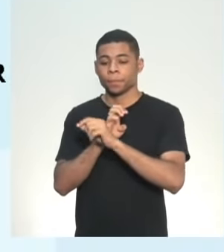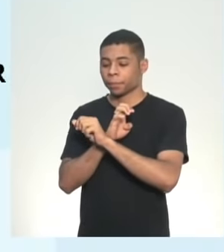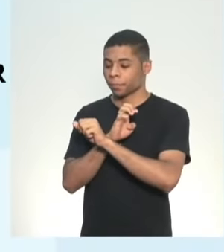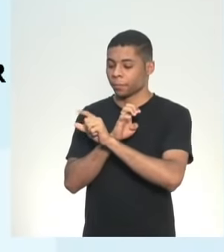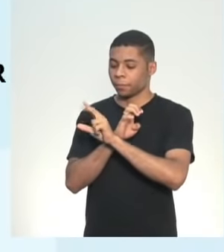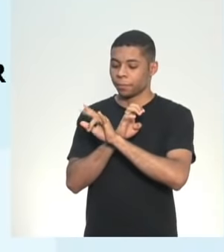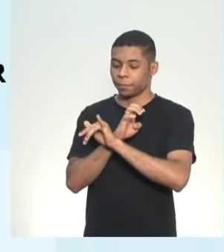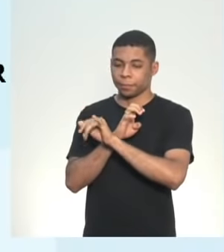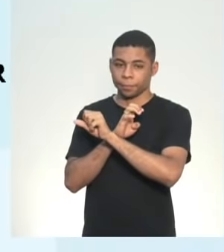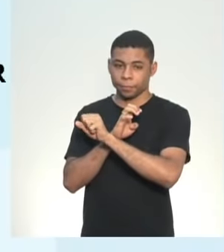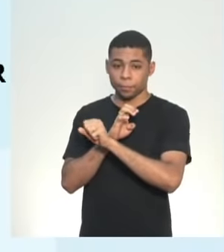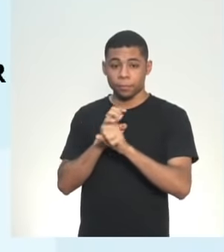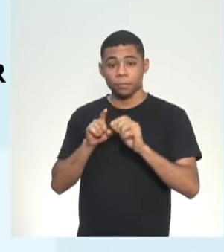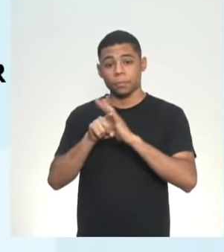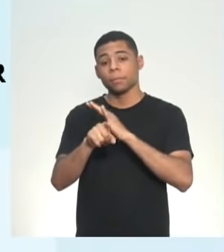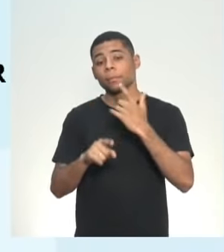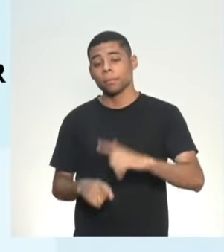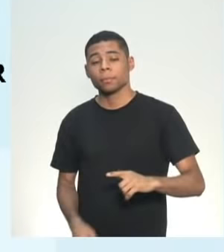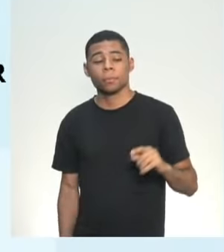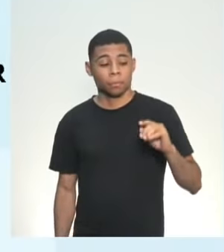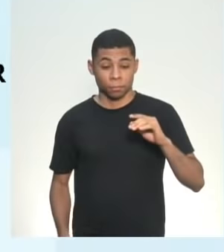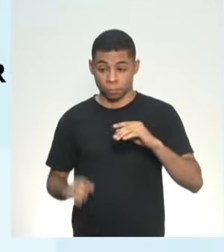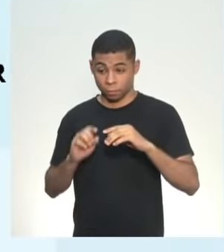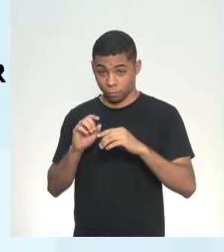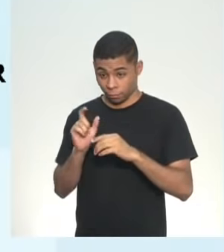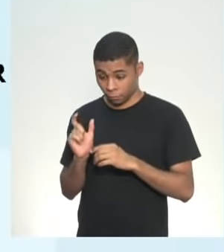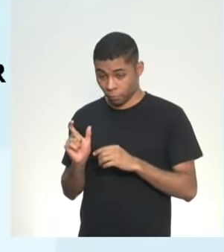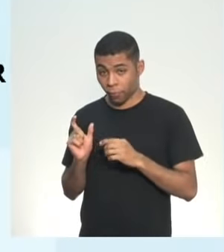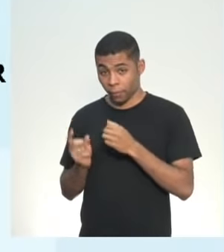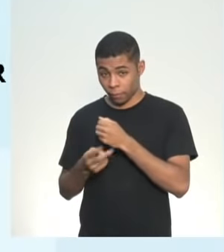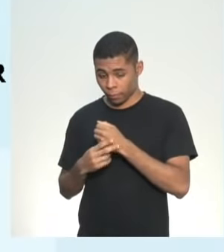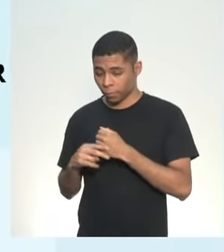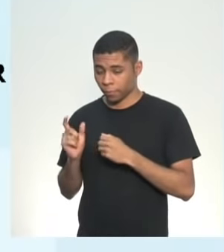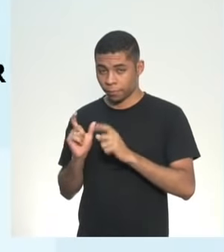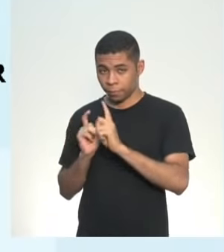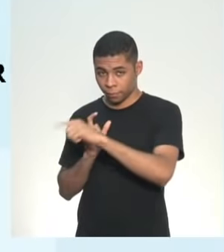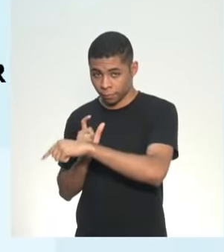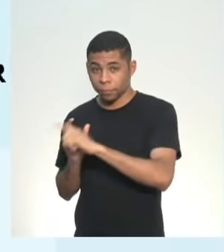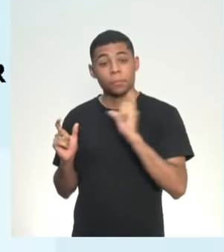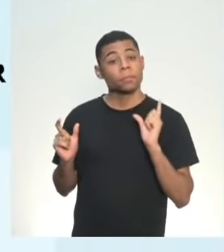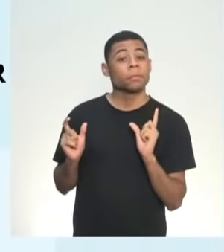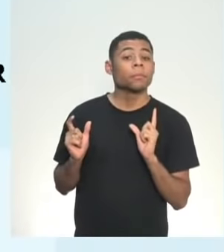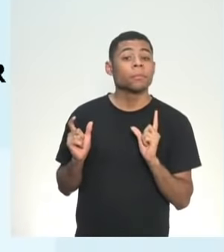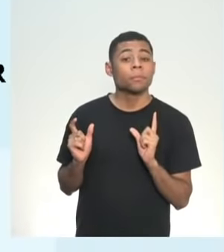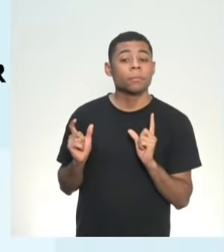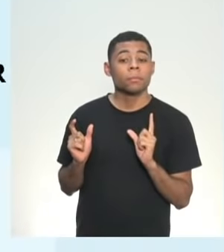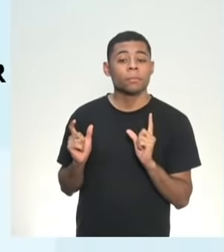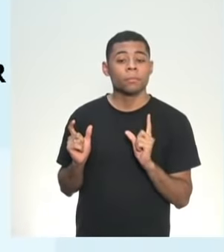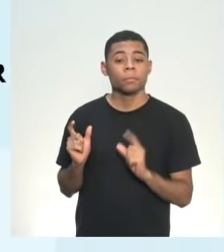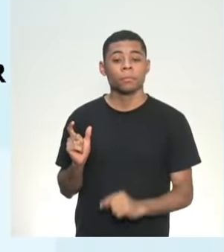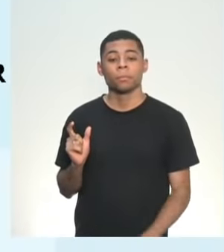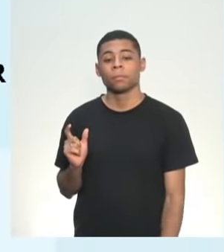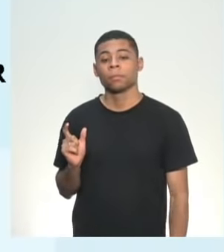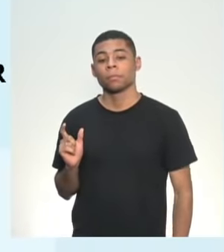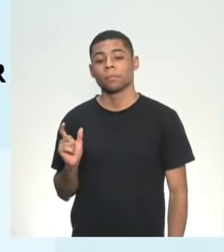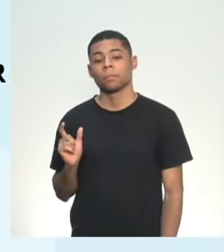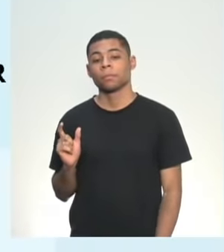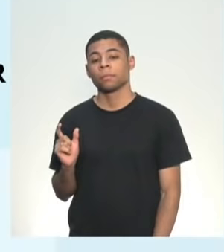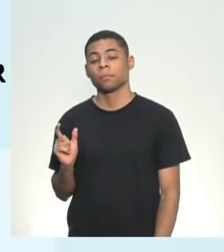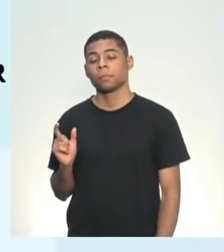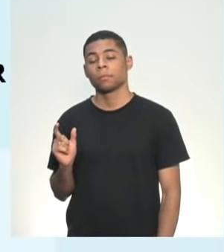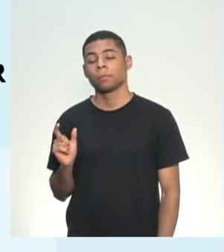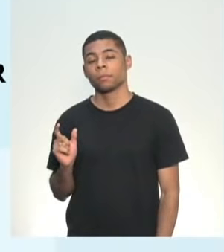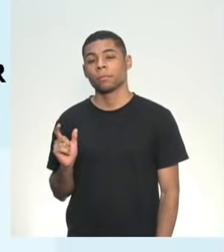então perguntinha lá de novo para vocês o verbo ou advérbio de frequência ele vem antes ou depois do verbo teve